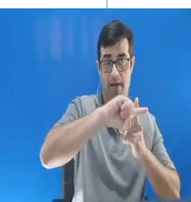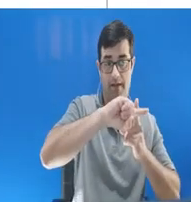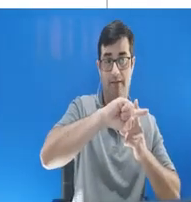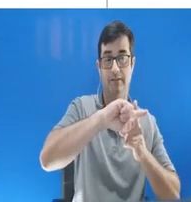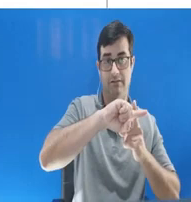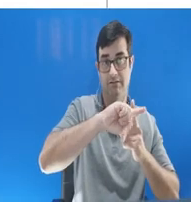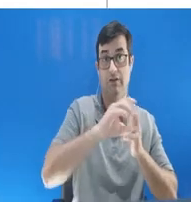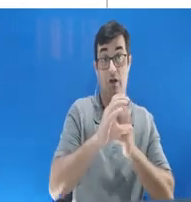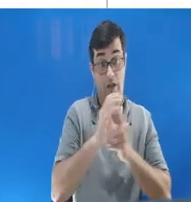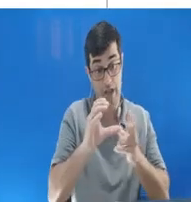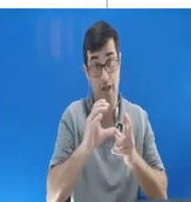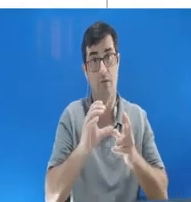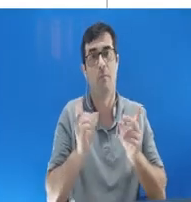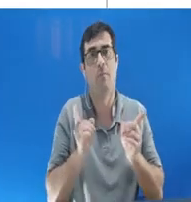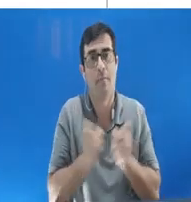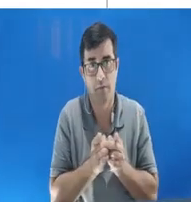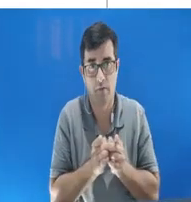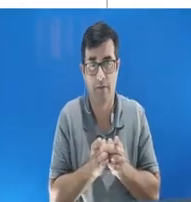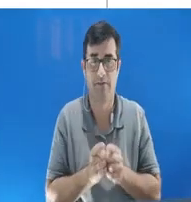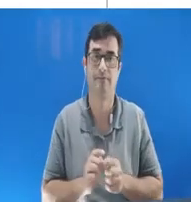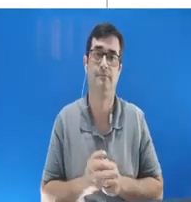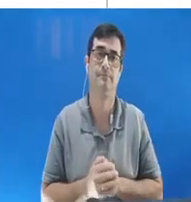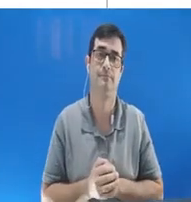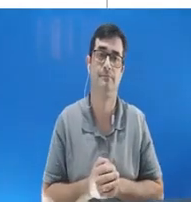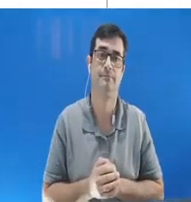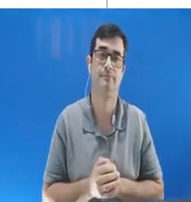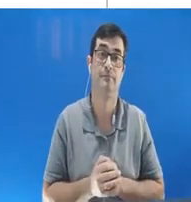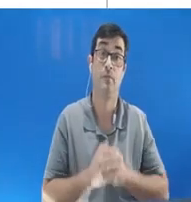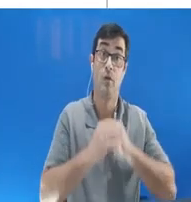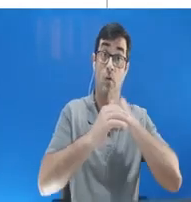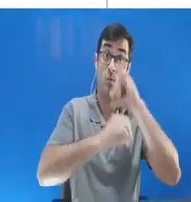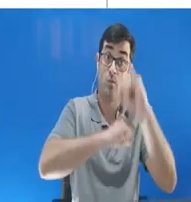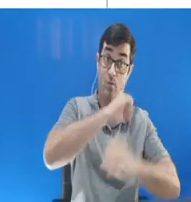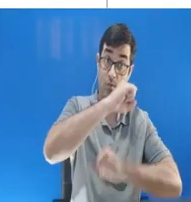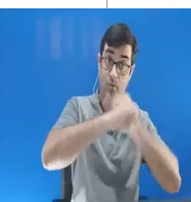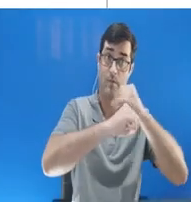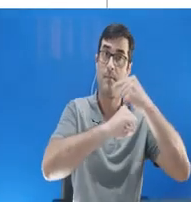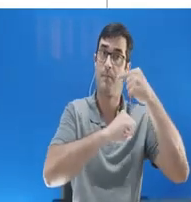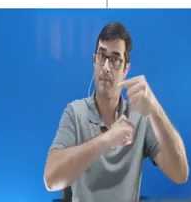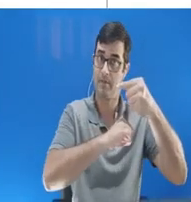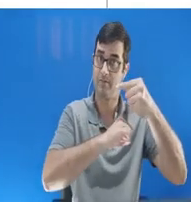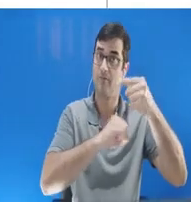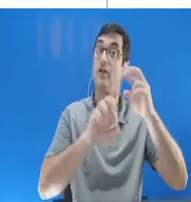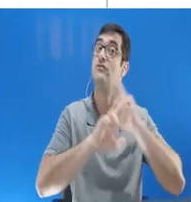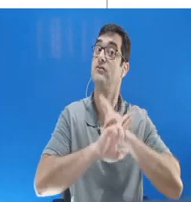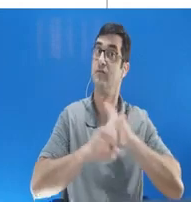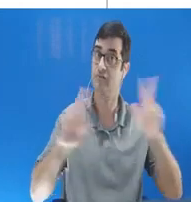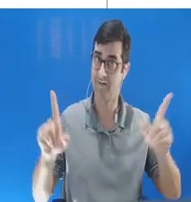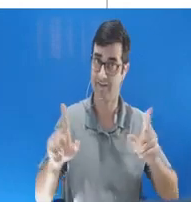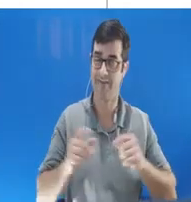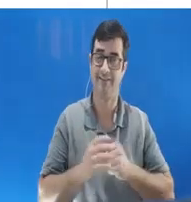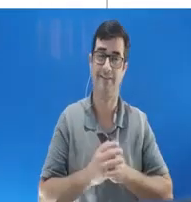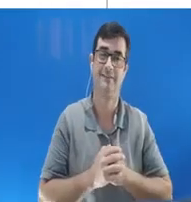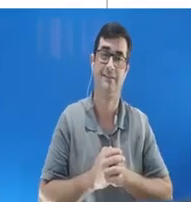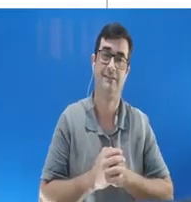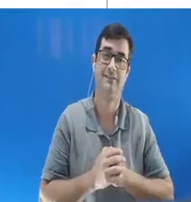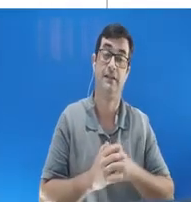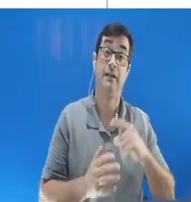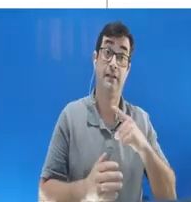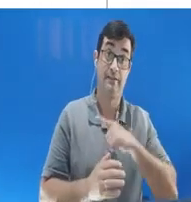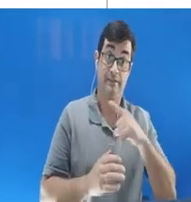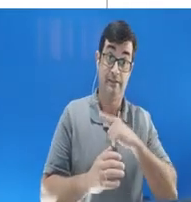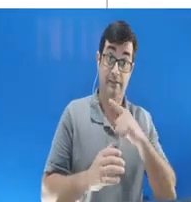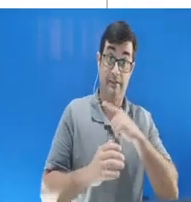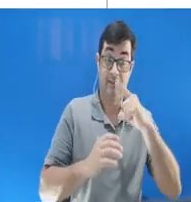vai ter um raio menor. No caso dos ânions, é o inverso. Eu tenho o elemento e